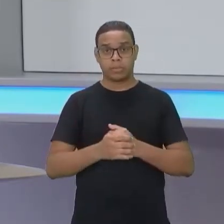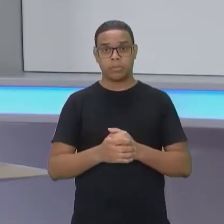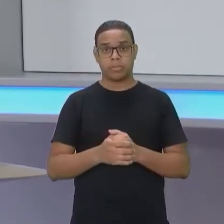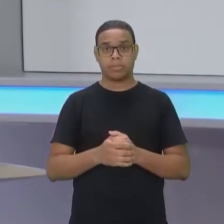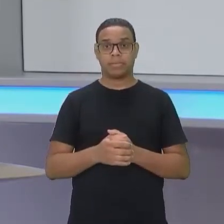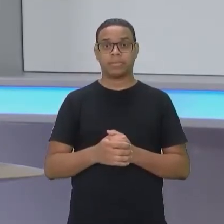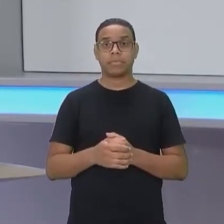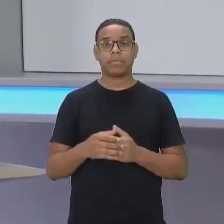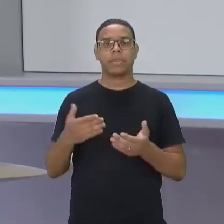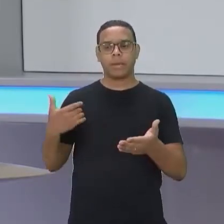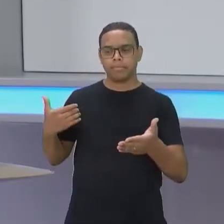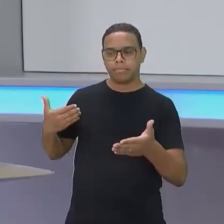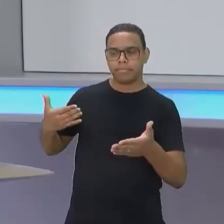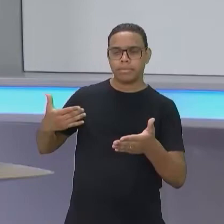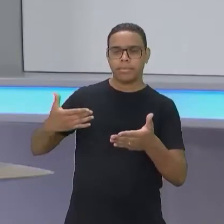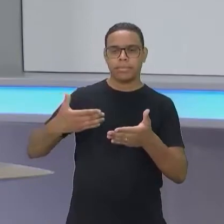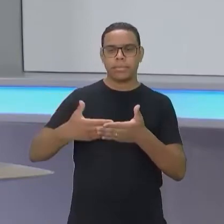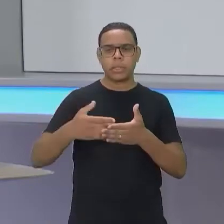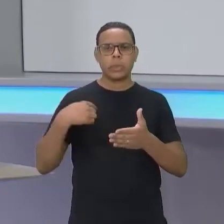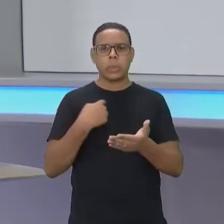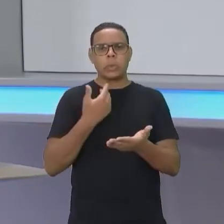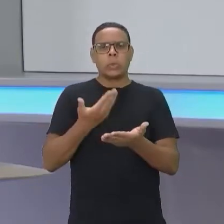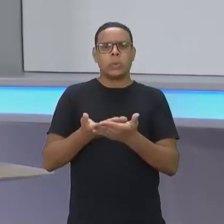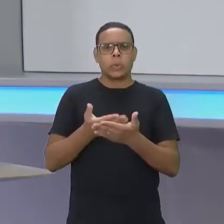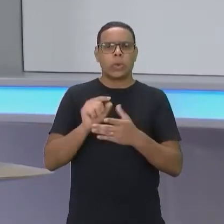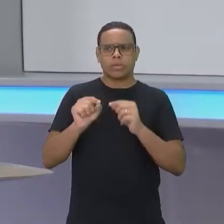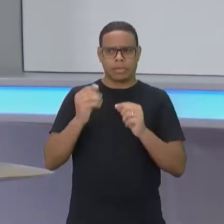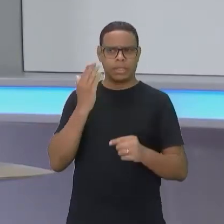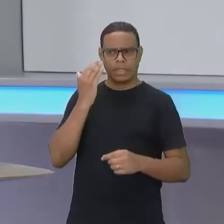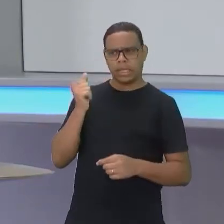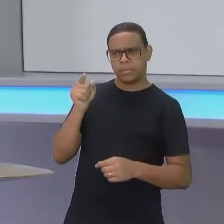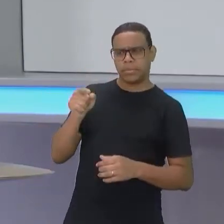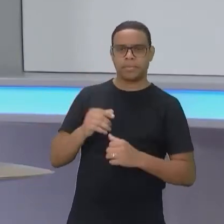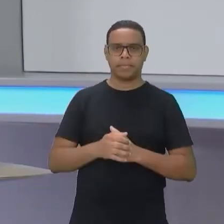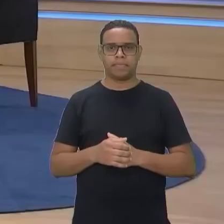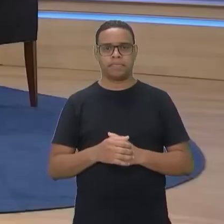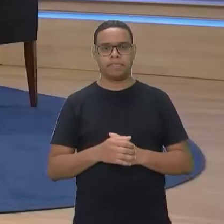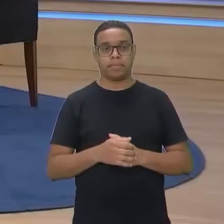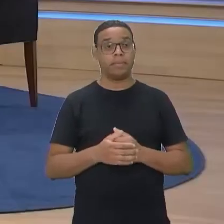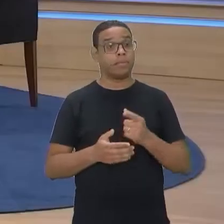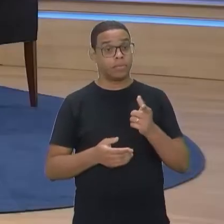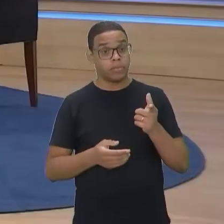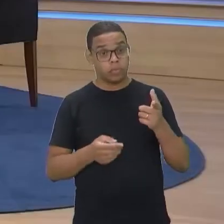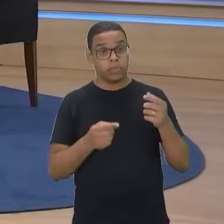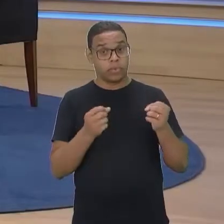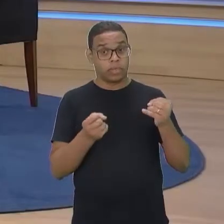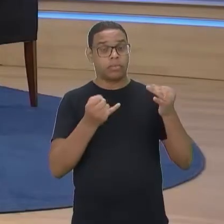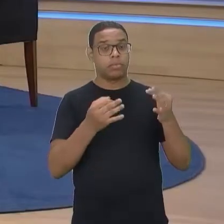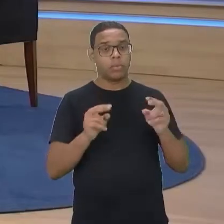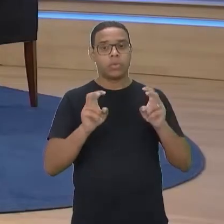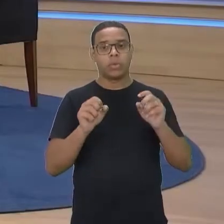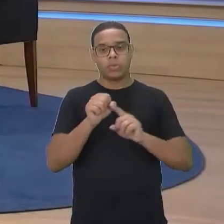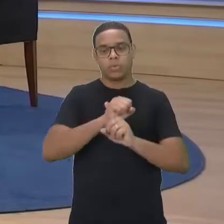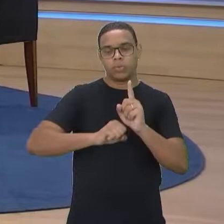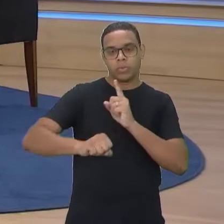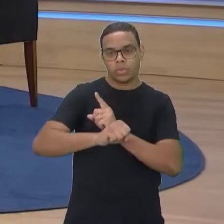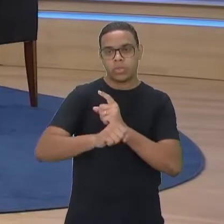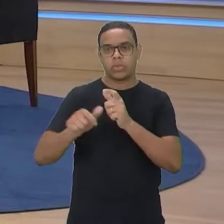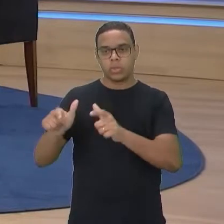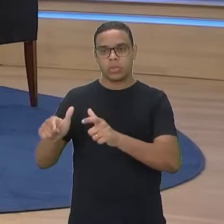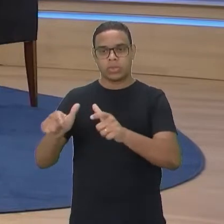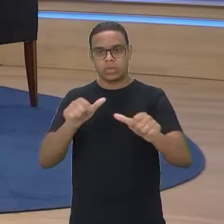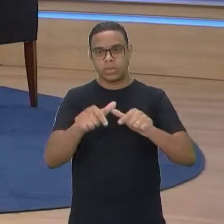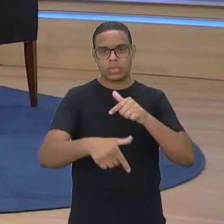E até aqui o que a gente fez? Você tem alguma ideia ou não? Vocês estavam falando sobre mudanças sociais e demográficas